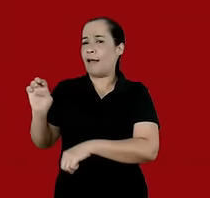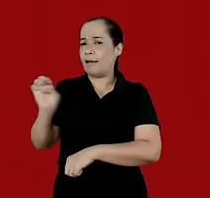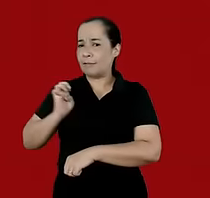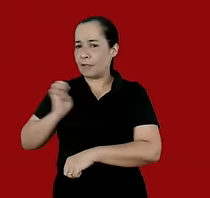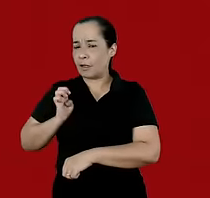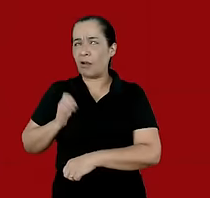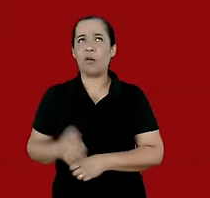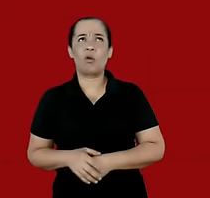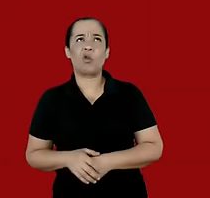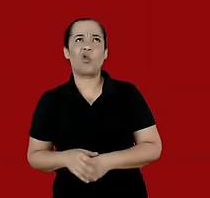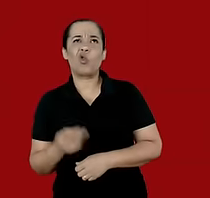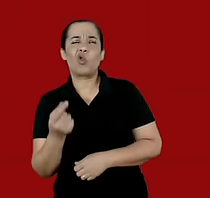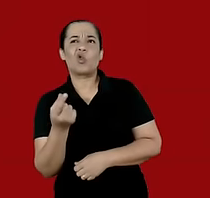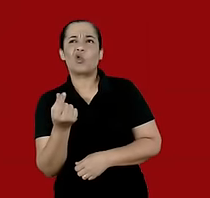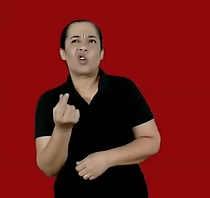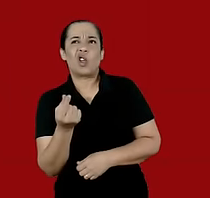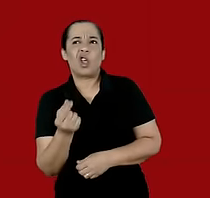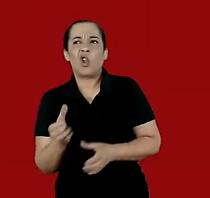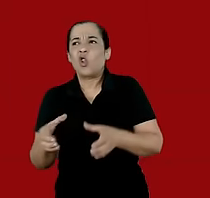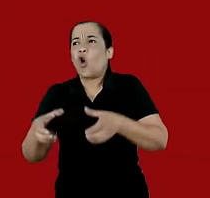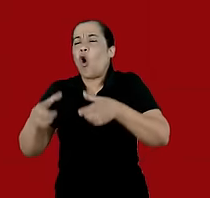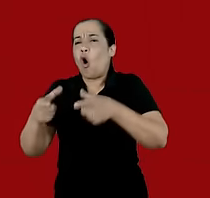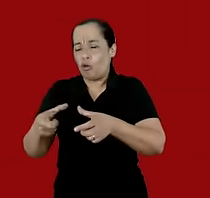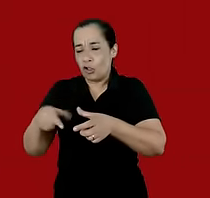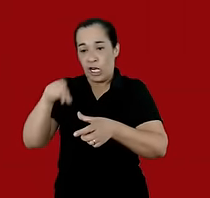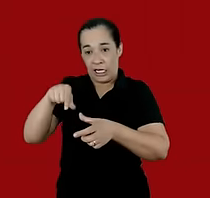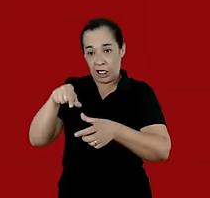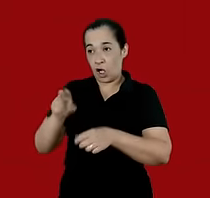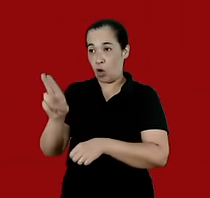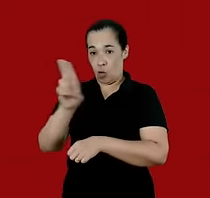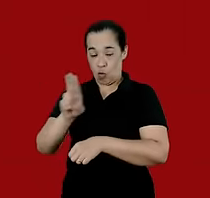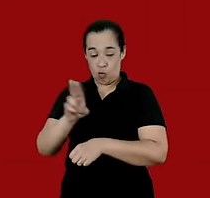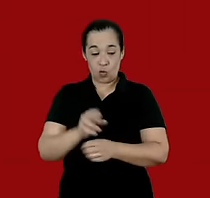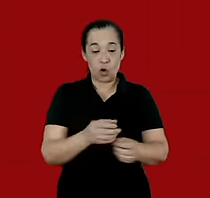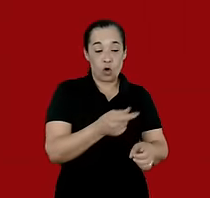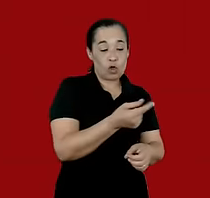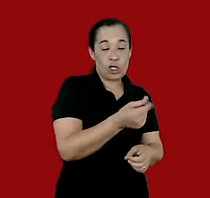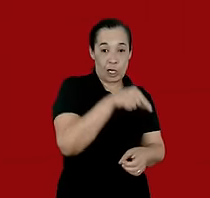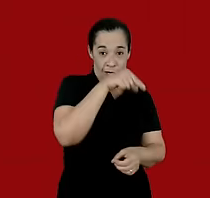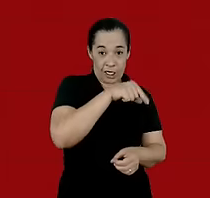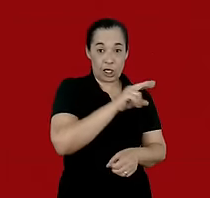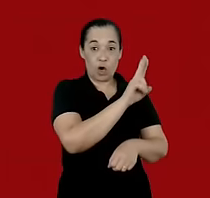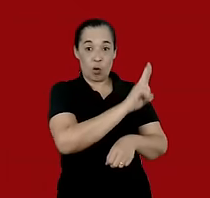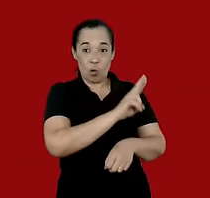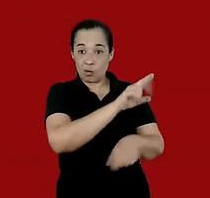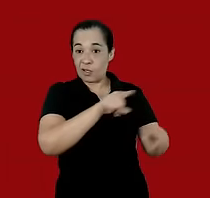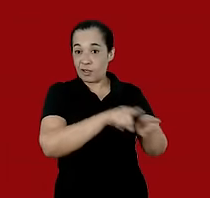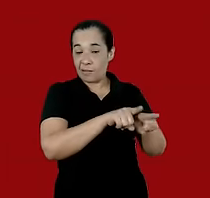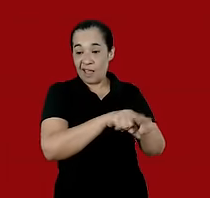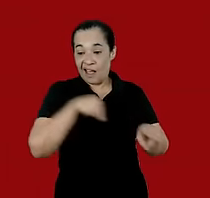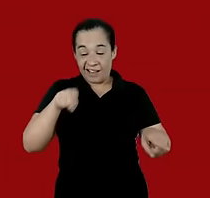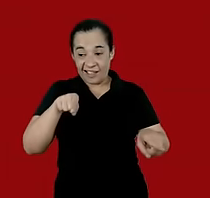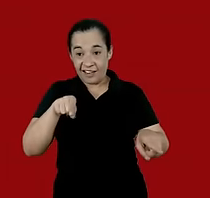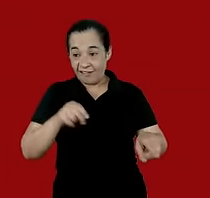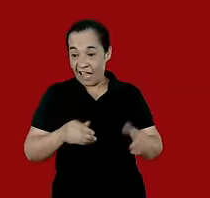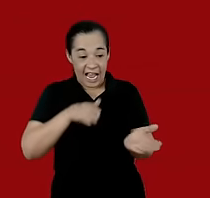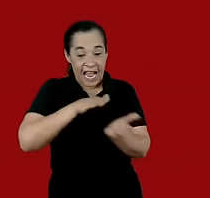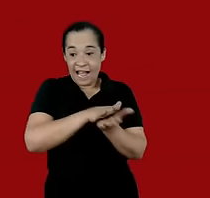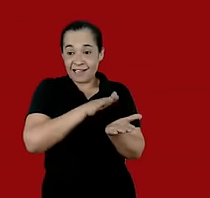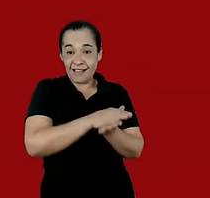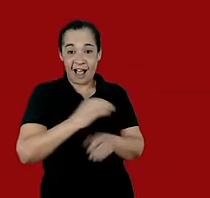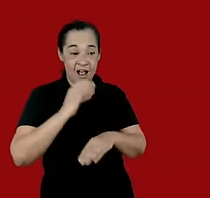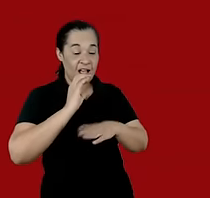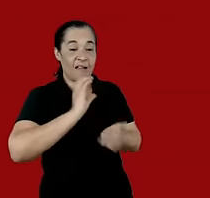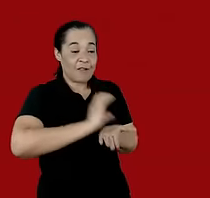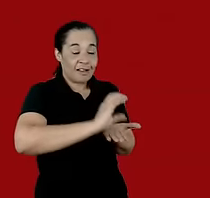da onde ele é gasto a gente vê que tem 1/3 da liquidez Mundial que vai ser gasto para rolar dívida de países avançados que vai faltar e